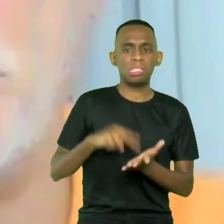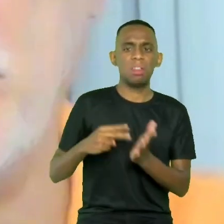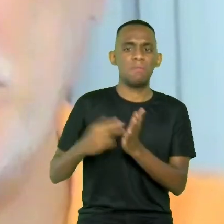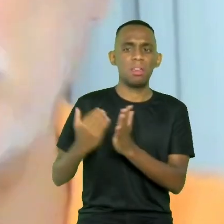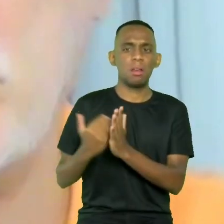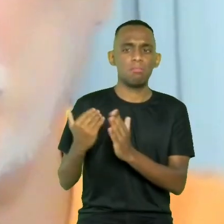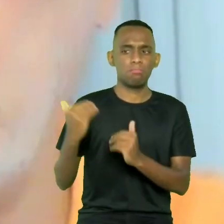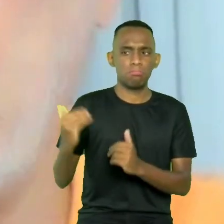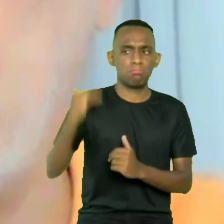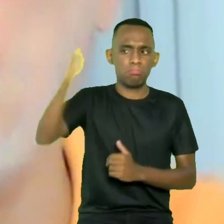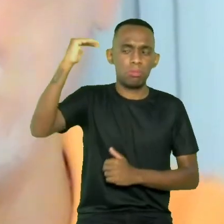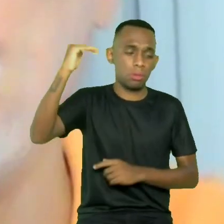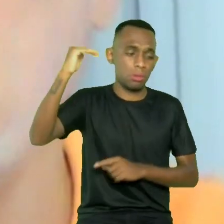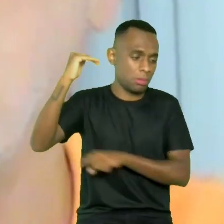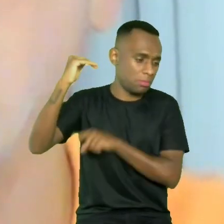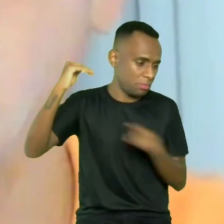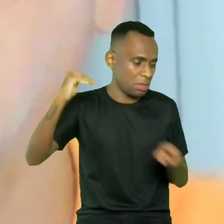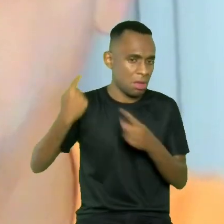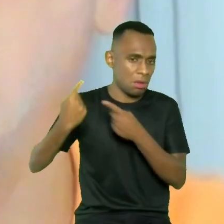para oprimir uma mulher,